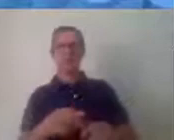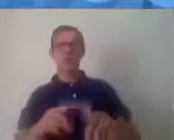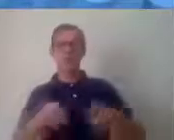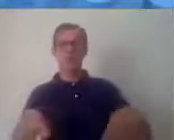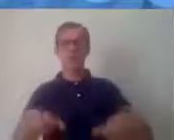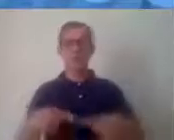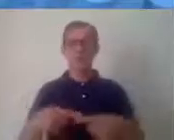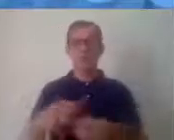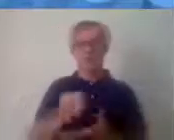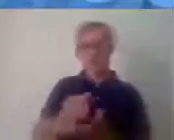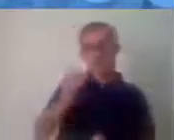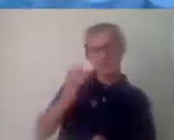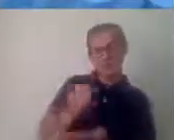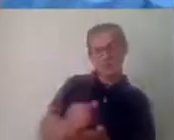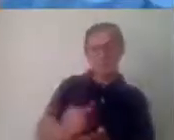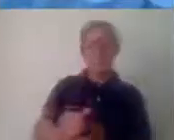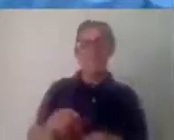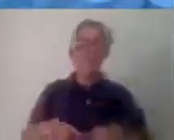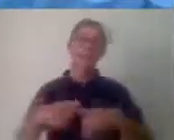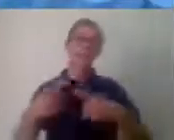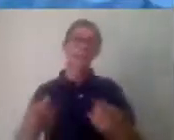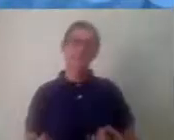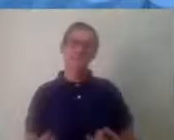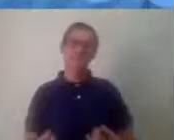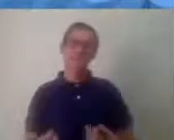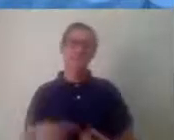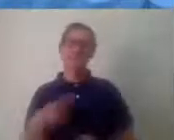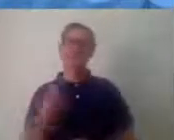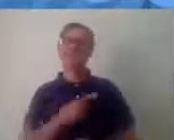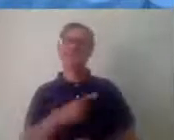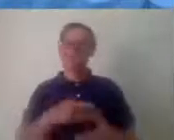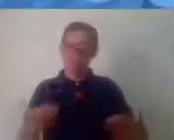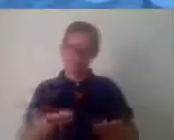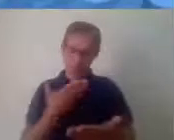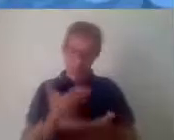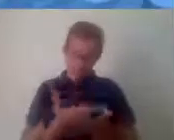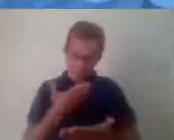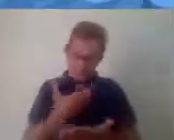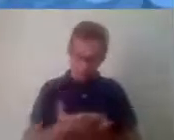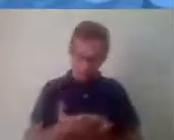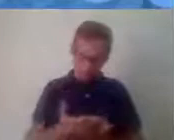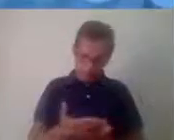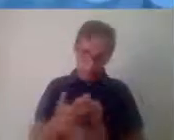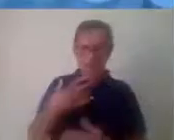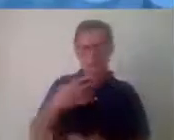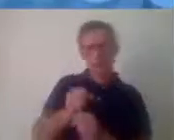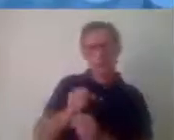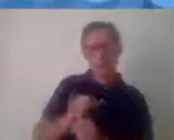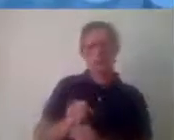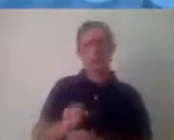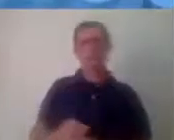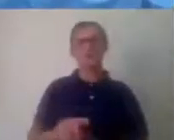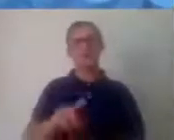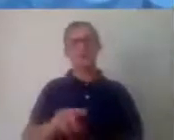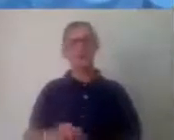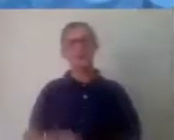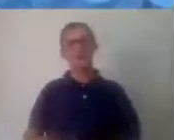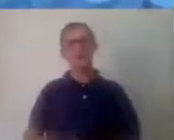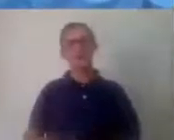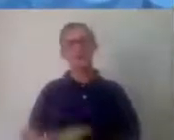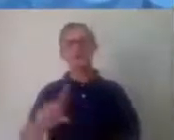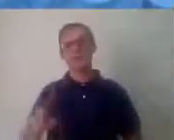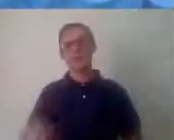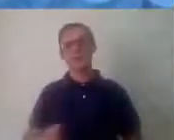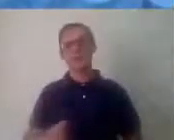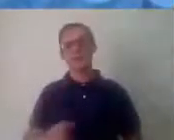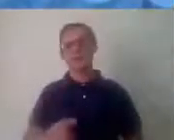são cilíndricas. Mas, né, a gente vai então hoje estudar alguma aplicação das derivadas parciais e depois